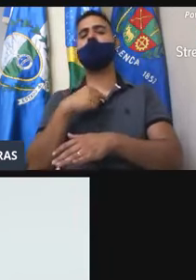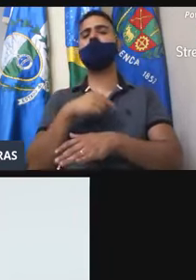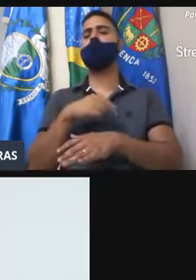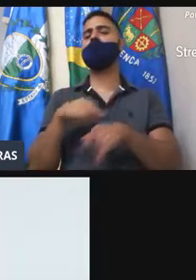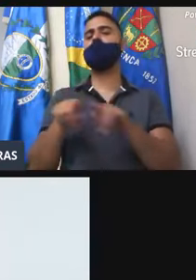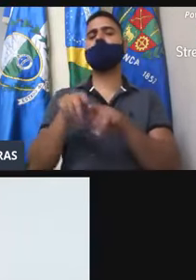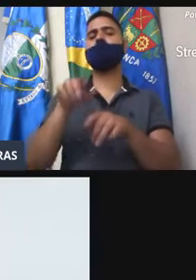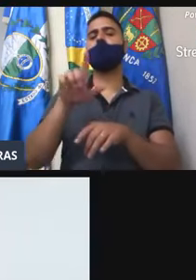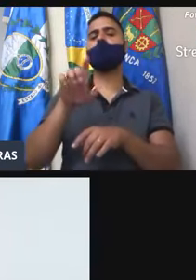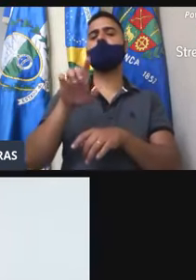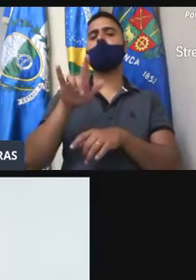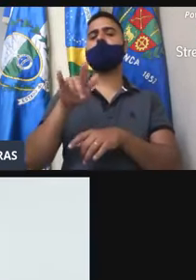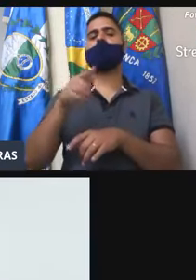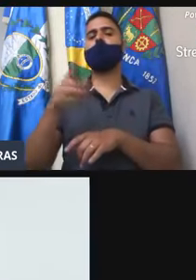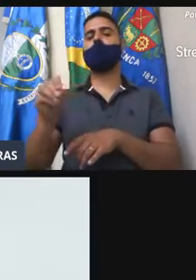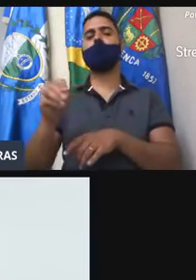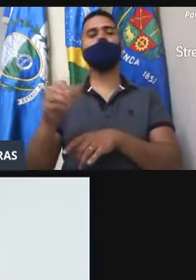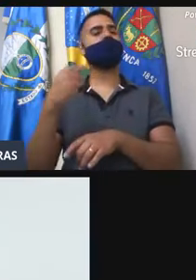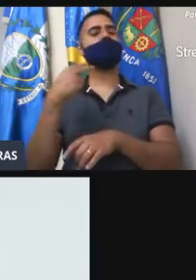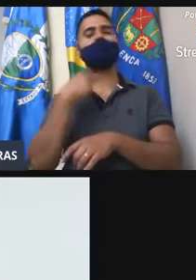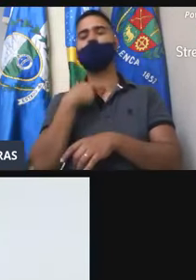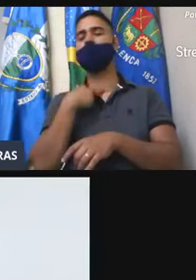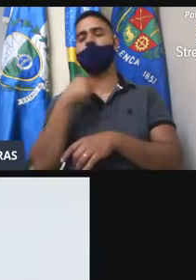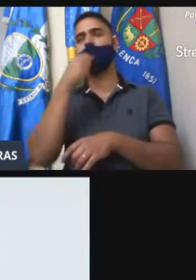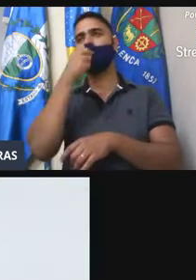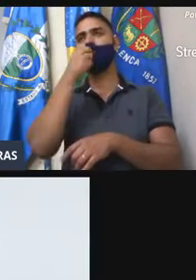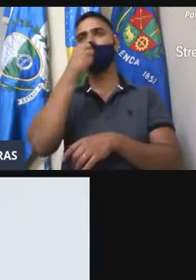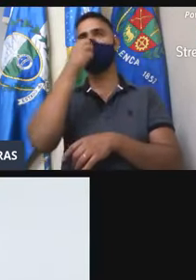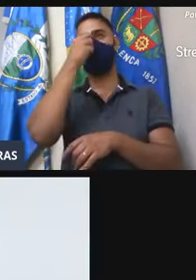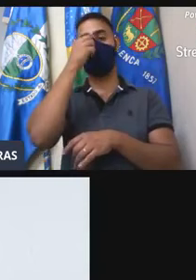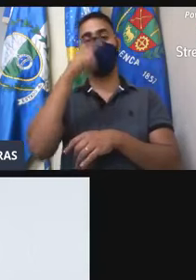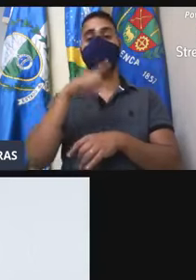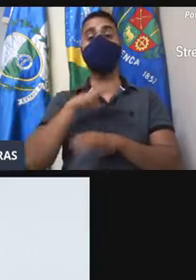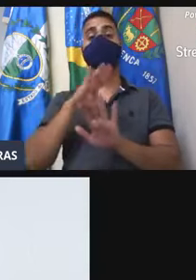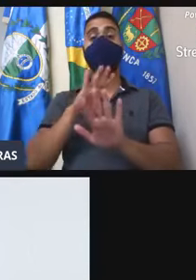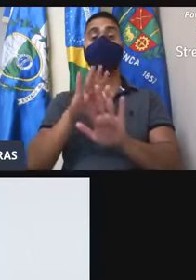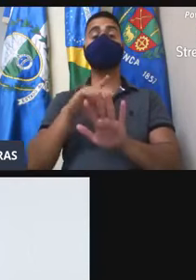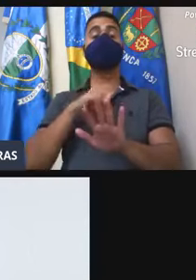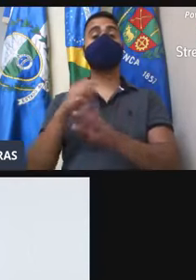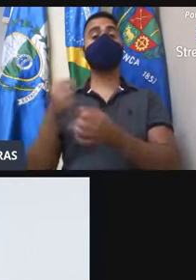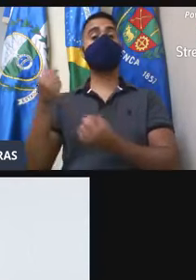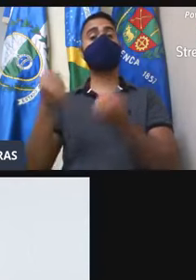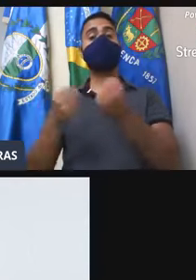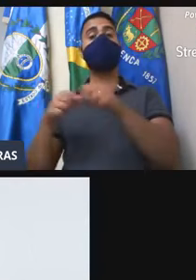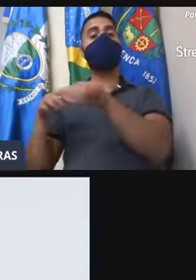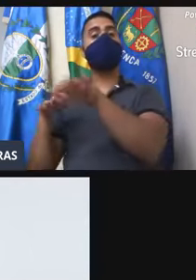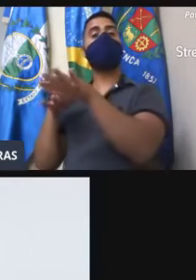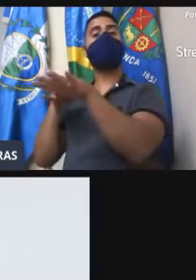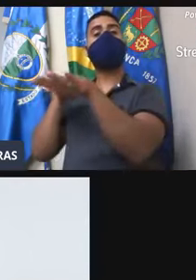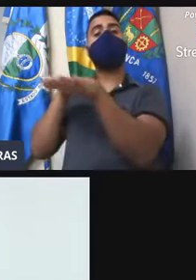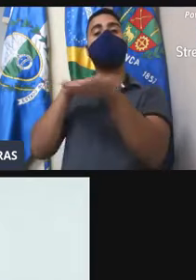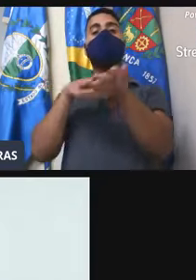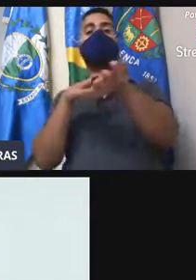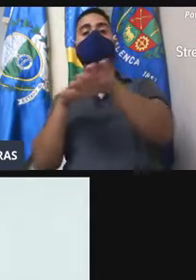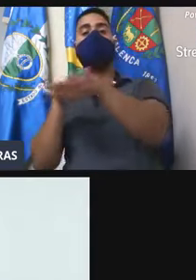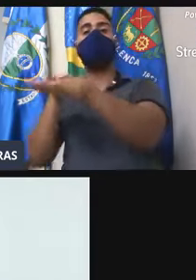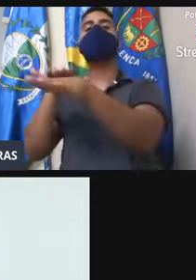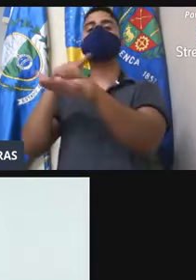presenciais, mas teve lá a carreata, passeata de